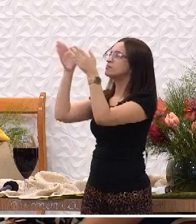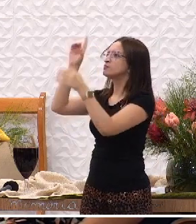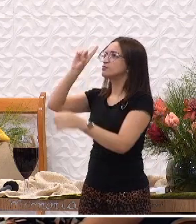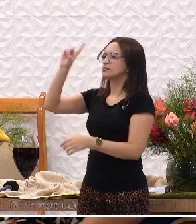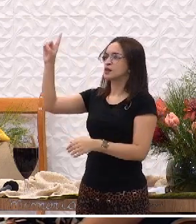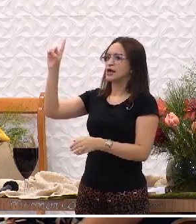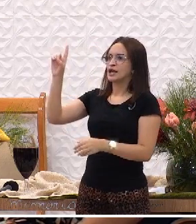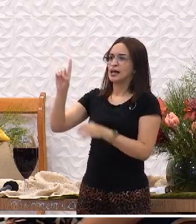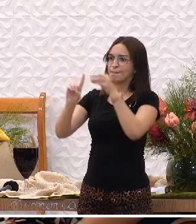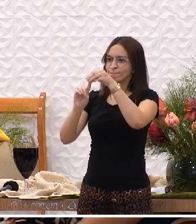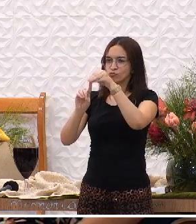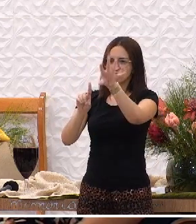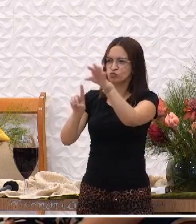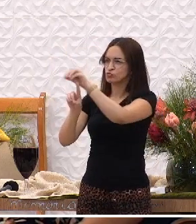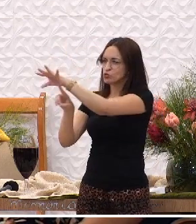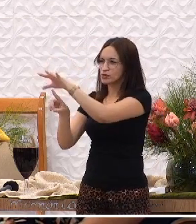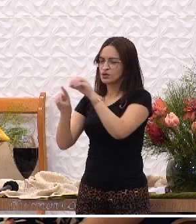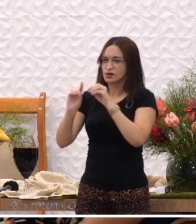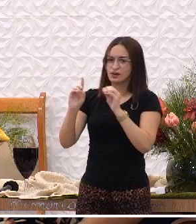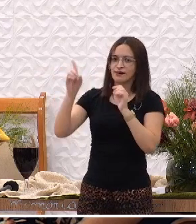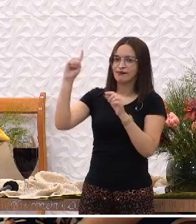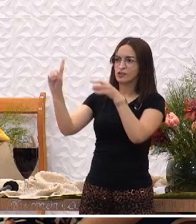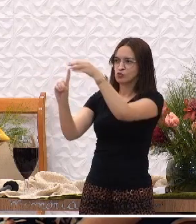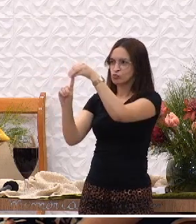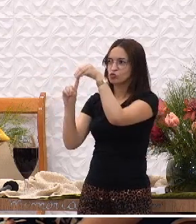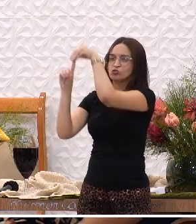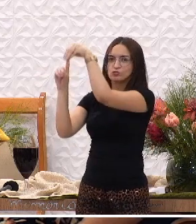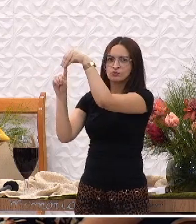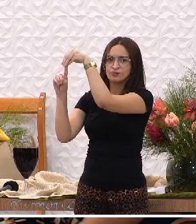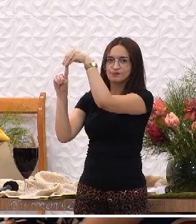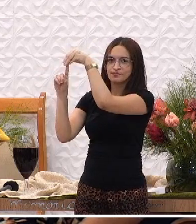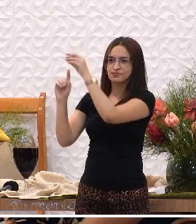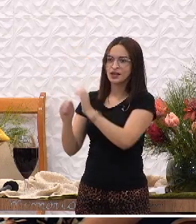único mediador, mas ele fica mais claro ainda em 1 Pedro.